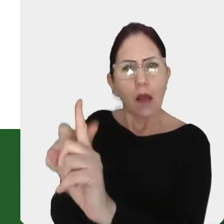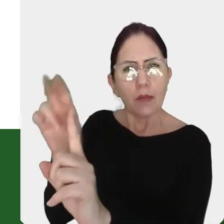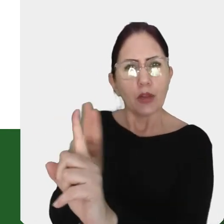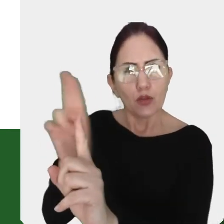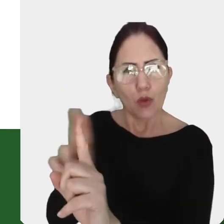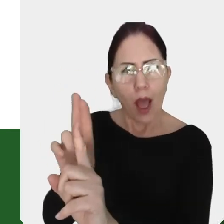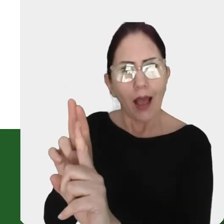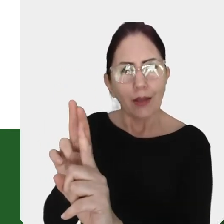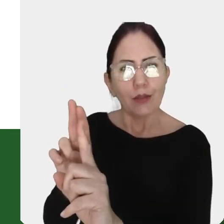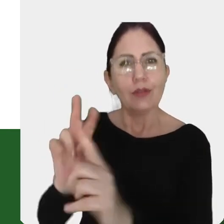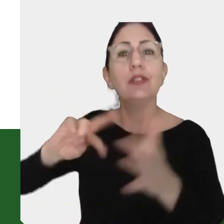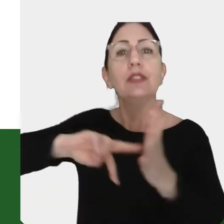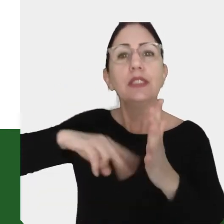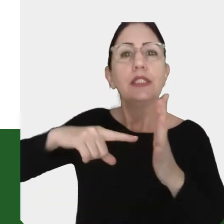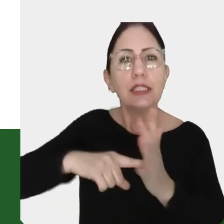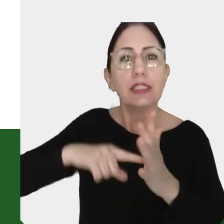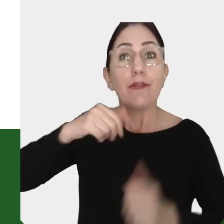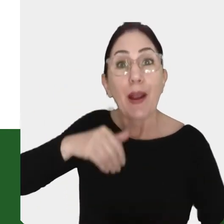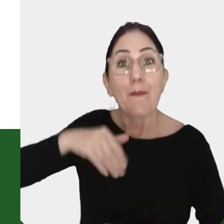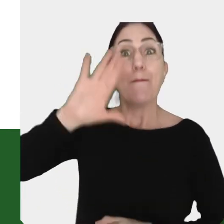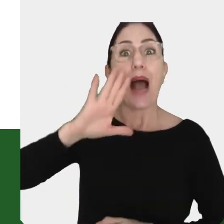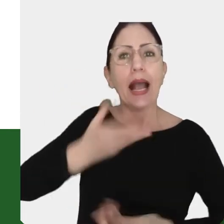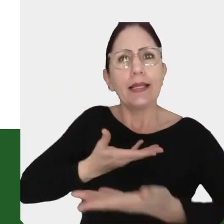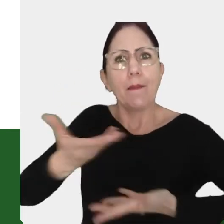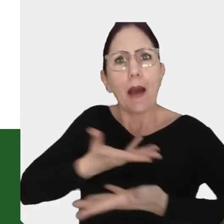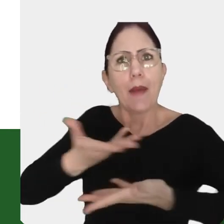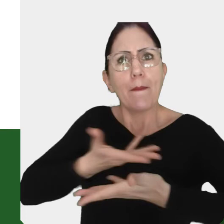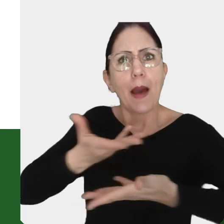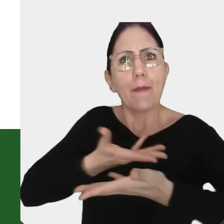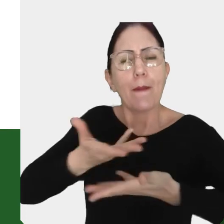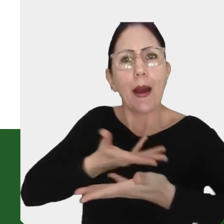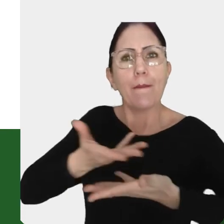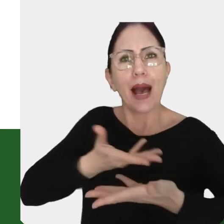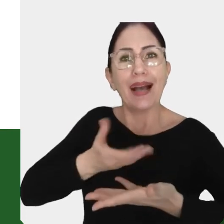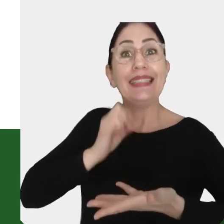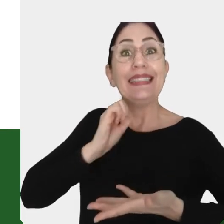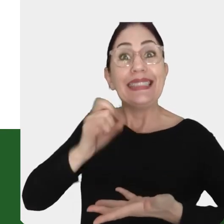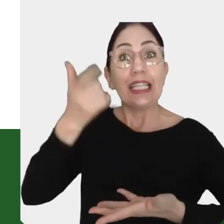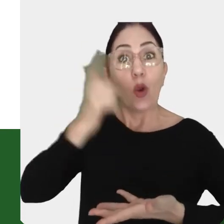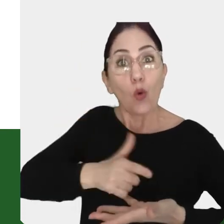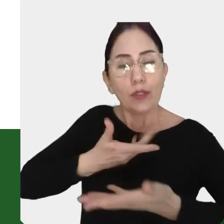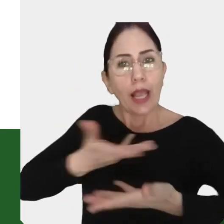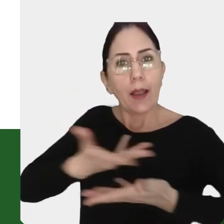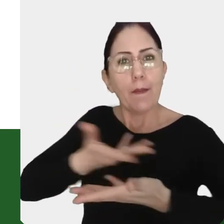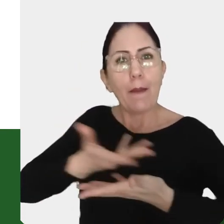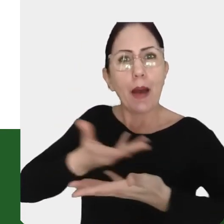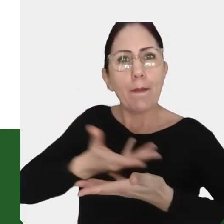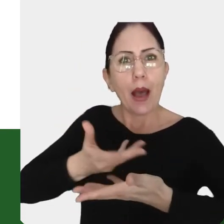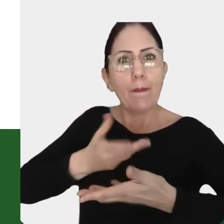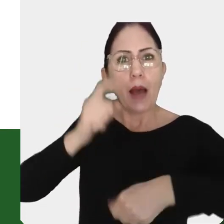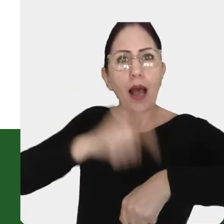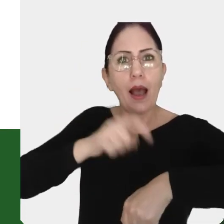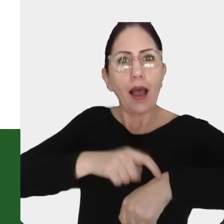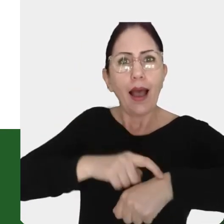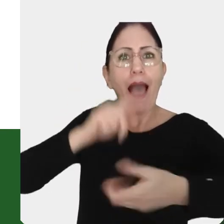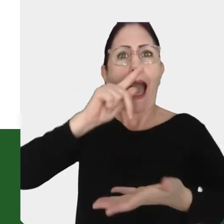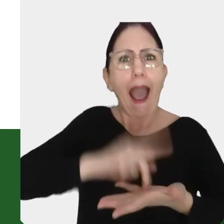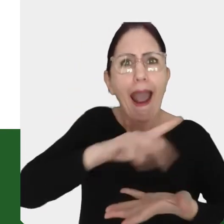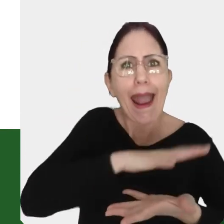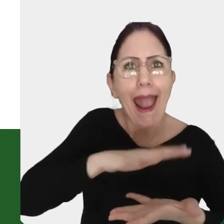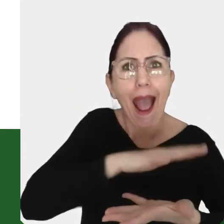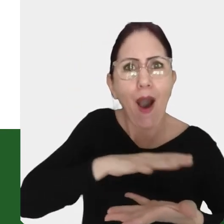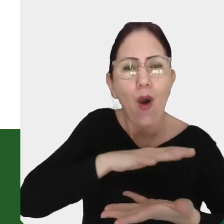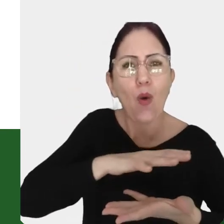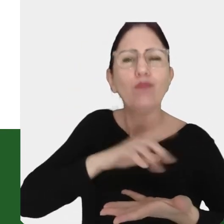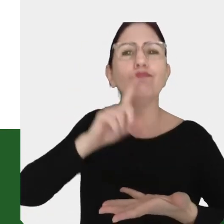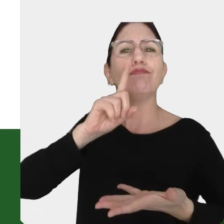do usuário, maior é a interatividade. Então, no caso, a interação em tempo real configuraria um valor